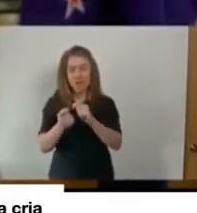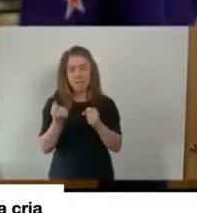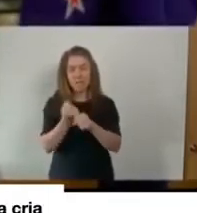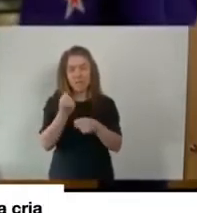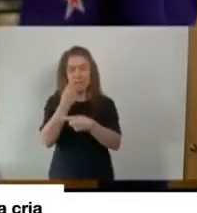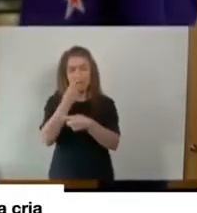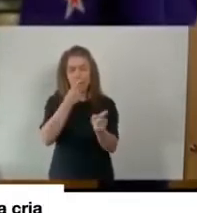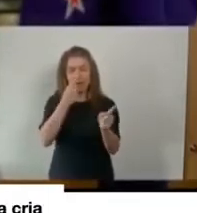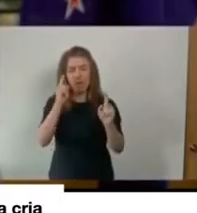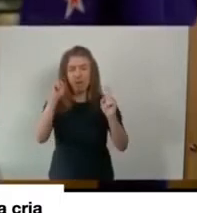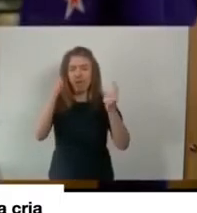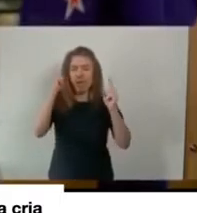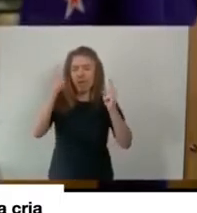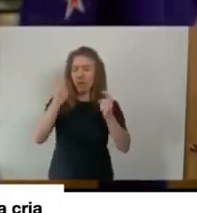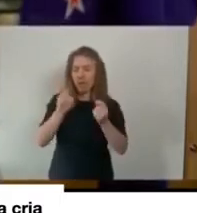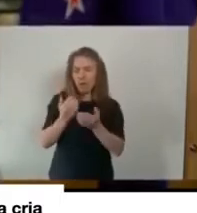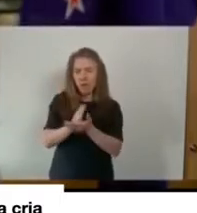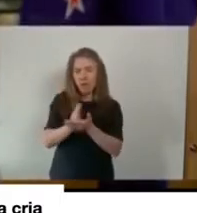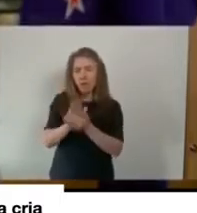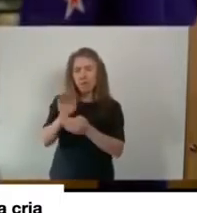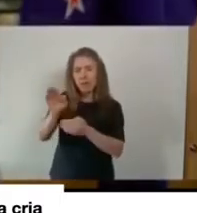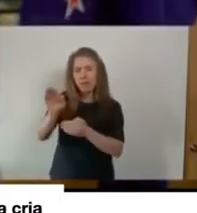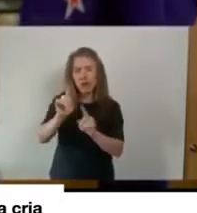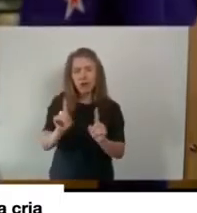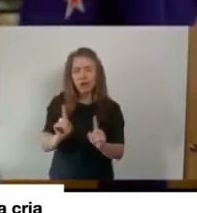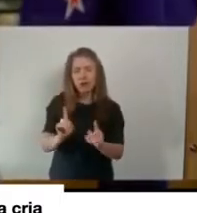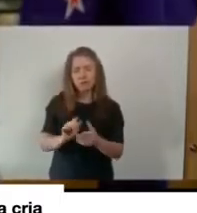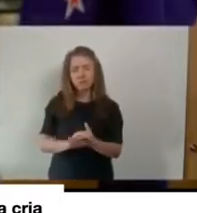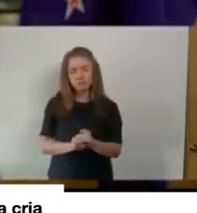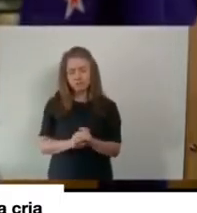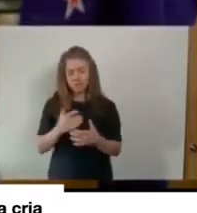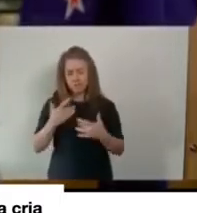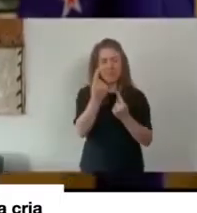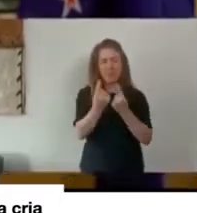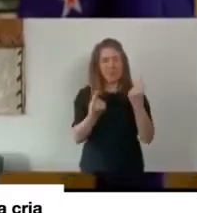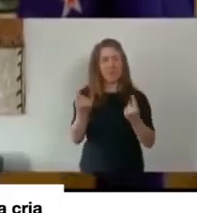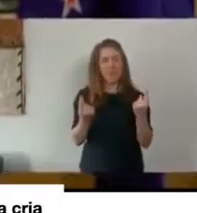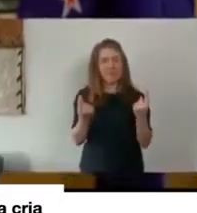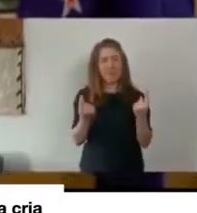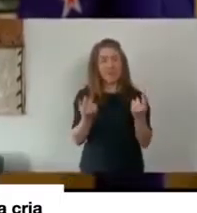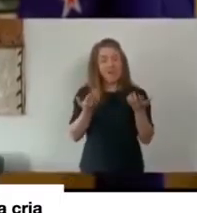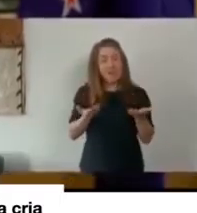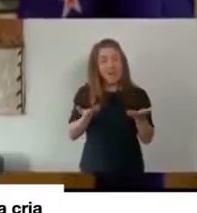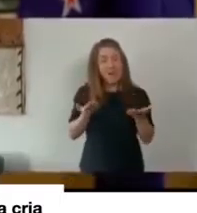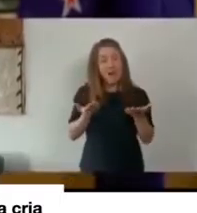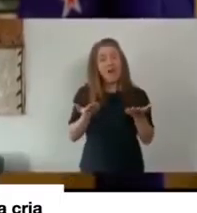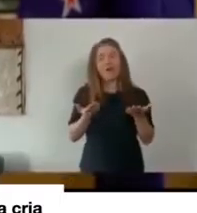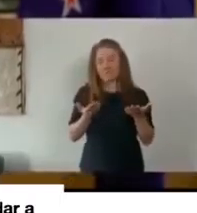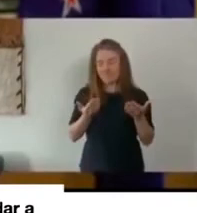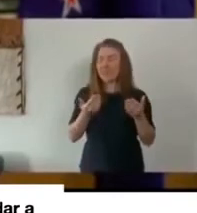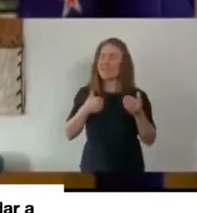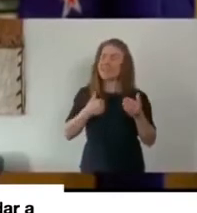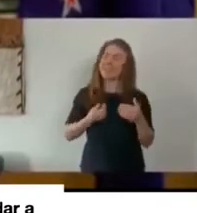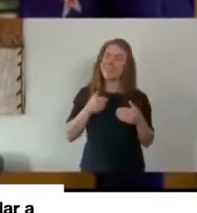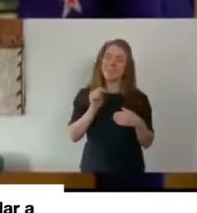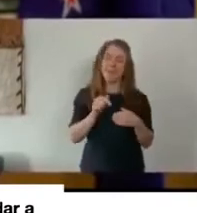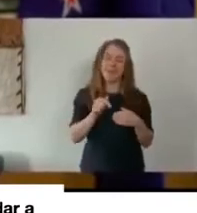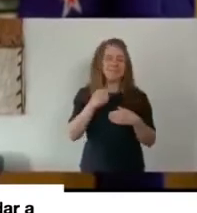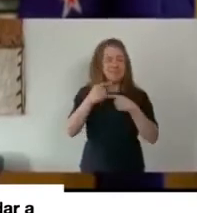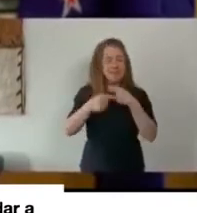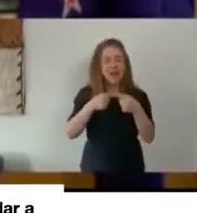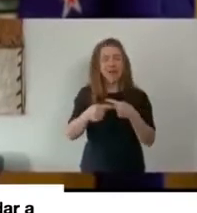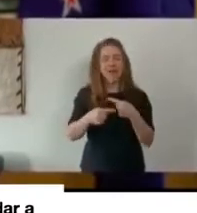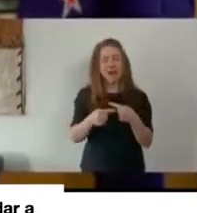e incertidência, especialmente quando é mudançar como vivemos. E agora, o que poderia ser mais importante do que isso?